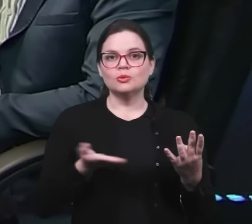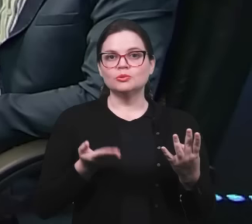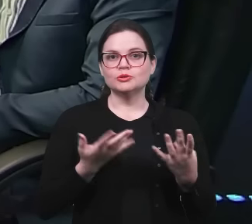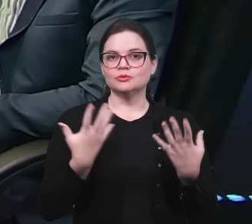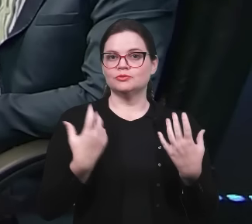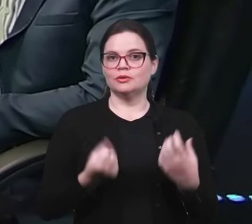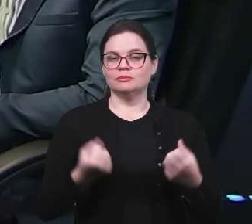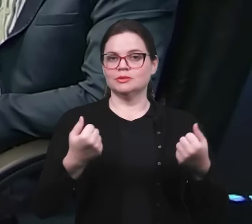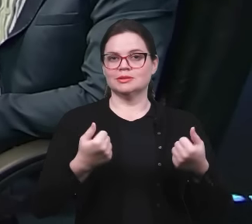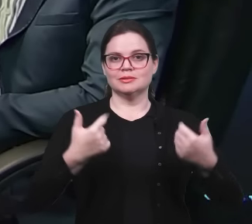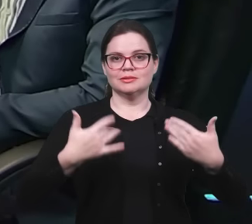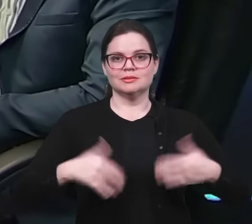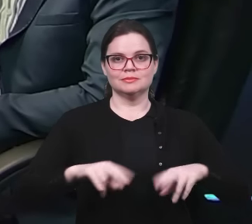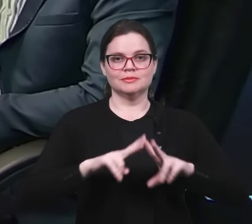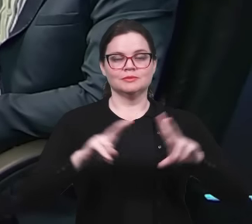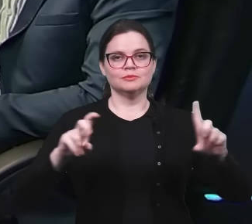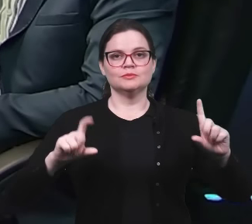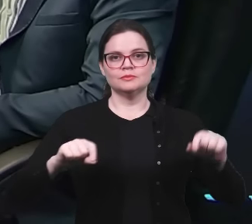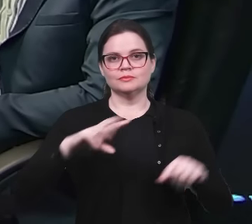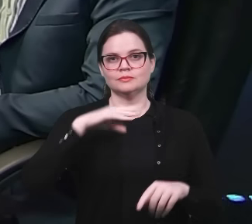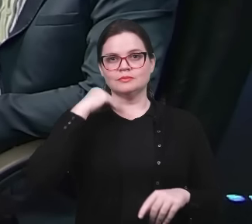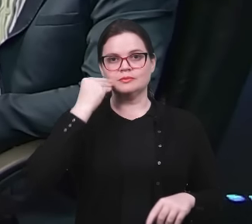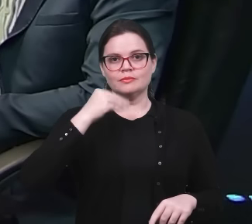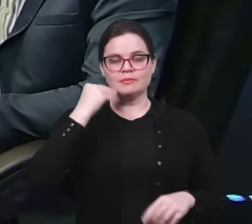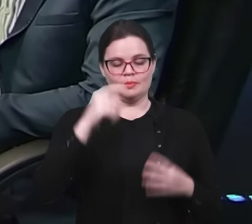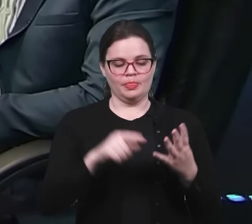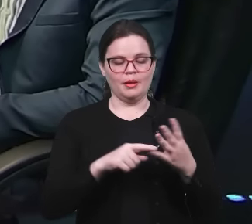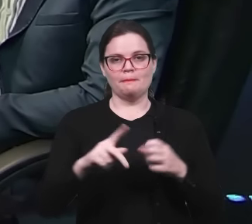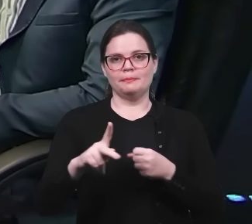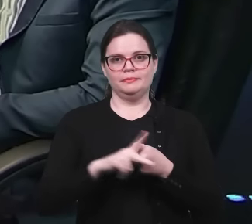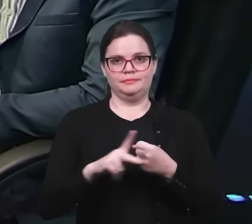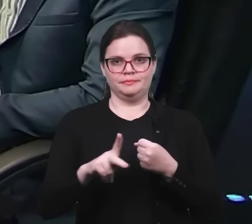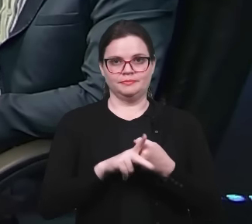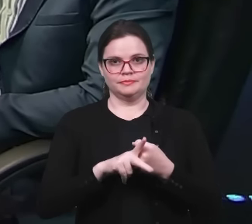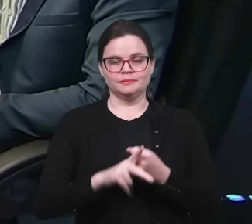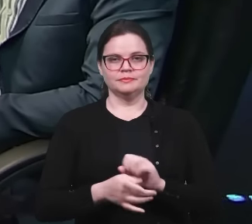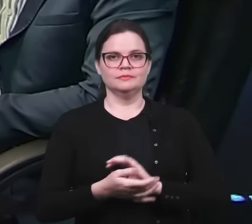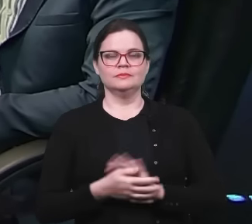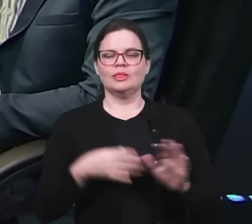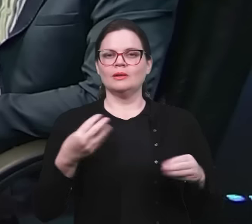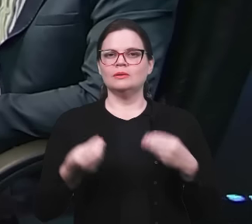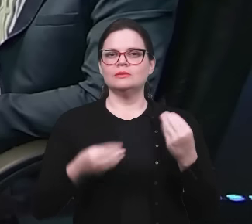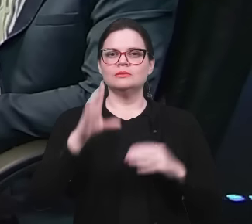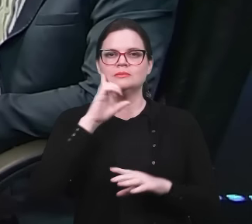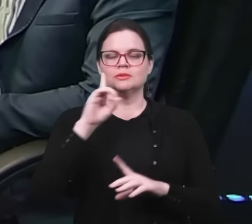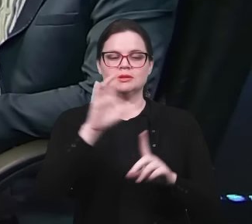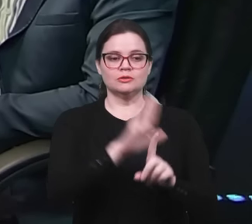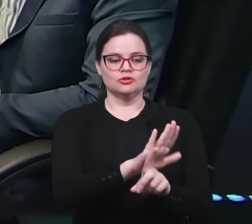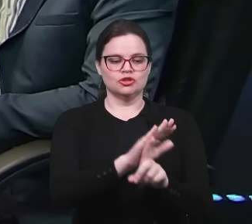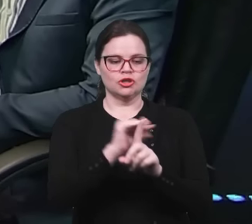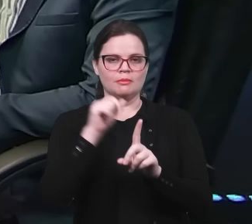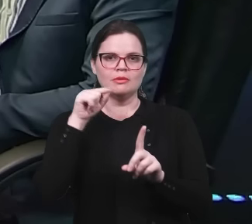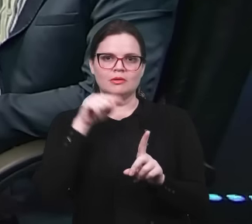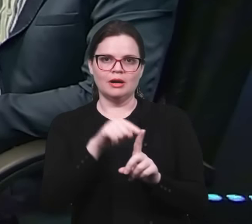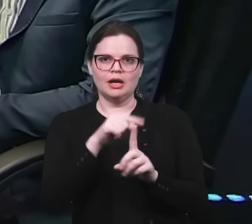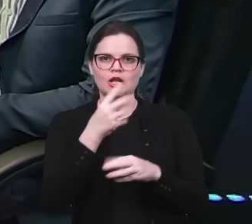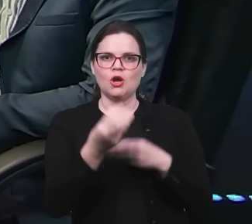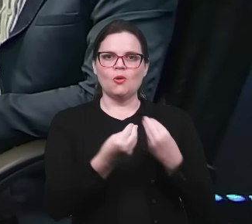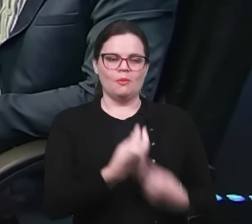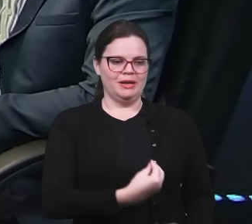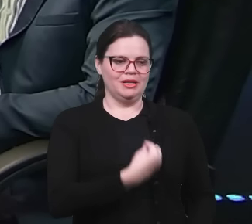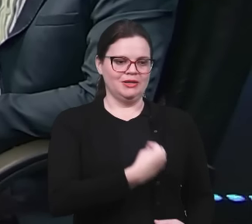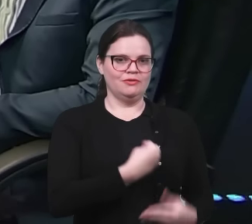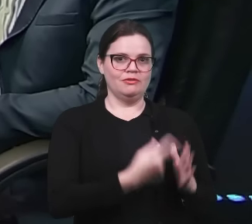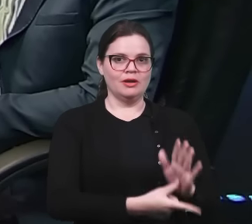vamos falar aqui sobre a experiência de Pedro, como Deus o encontrou, como ele